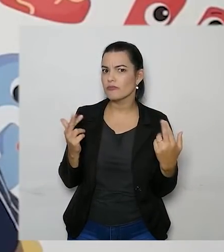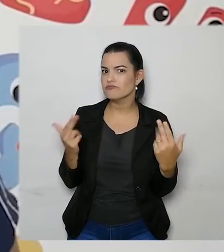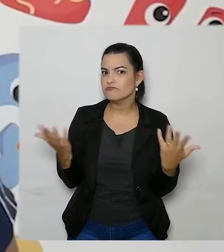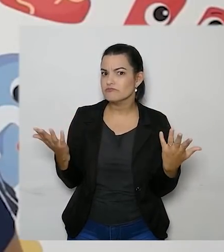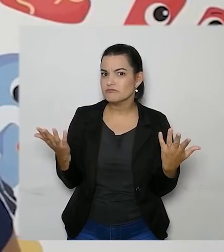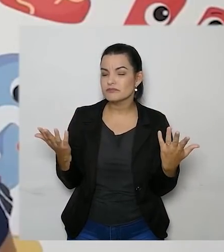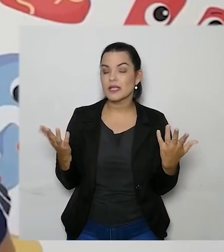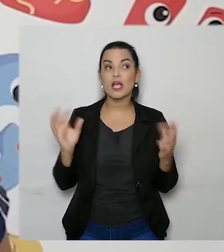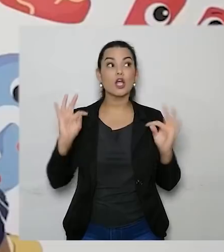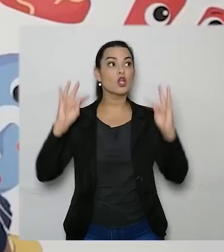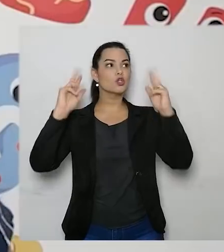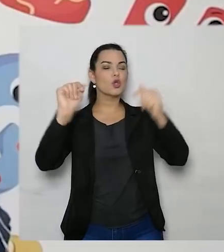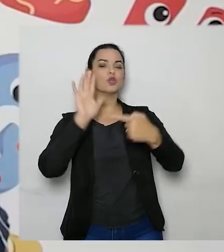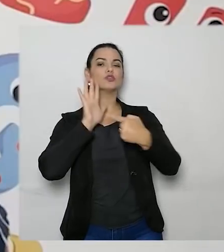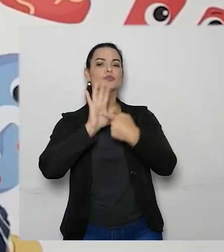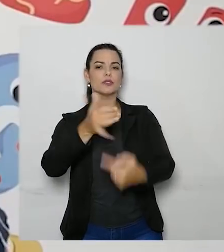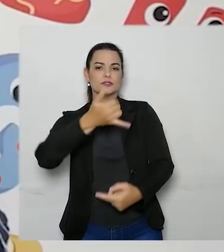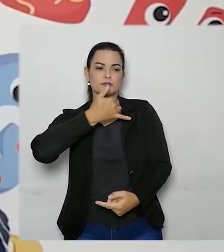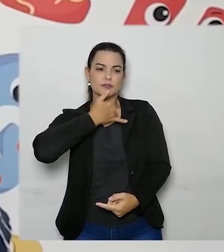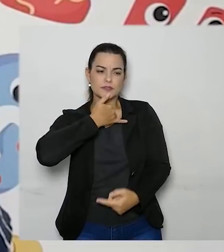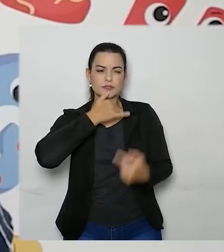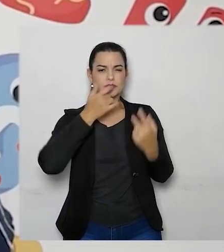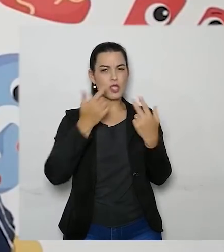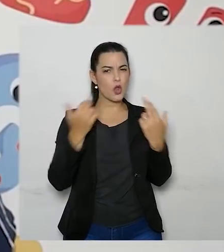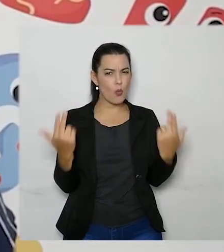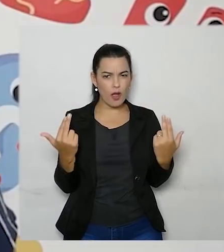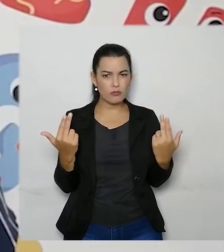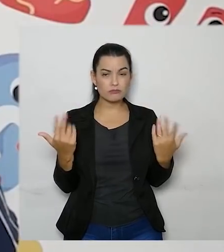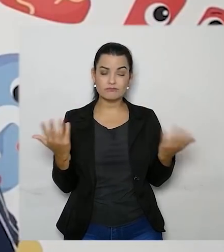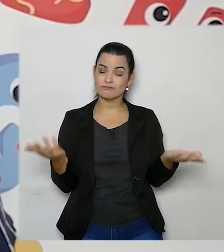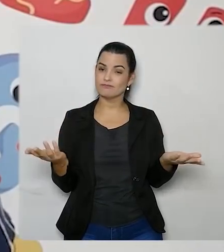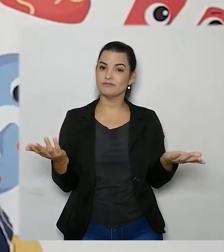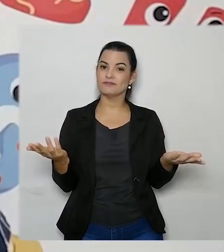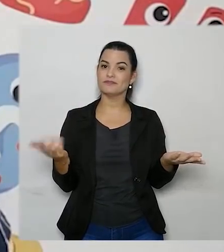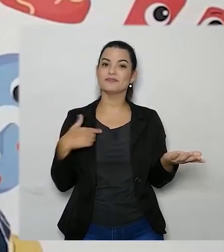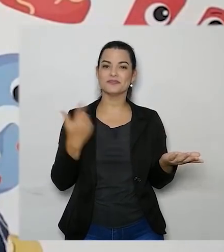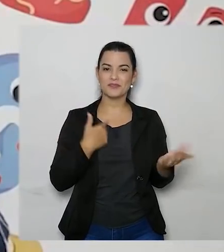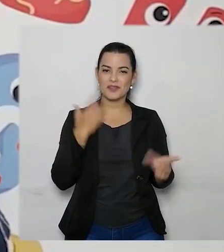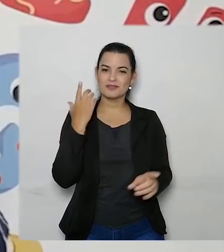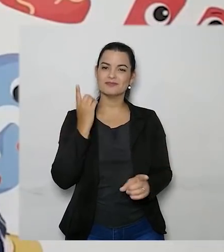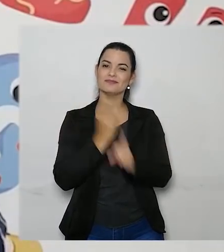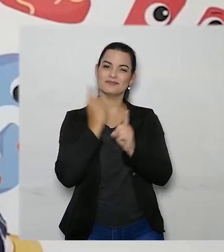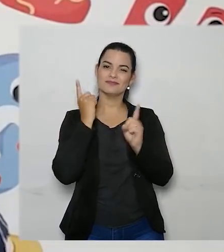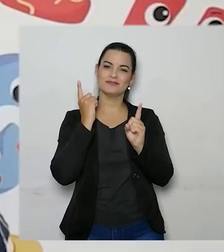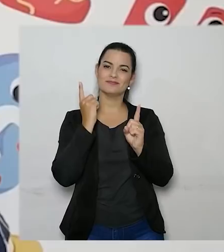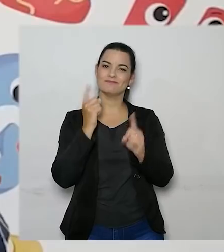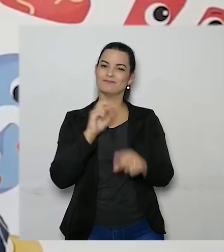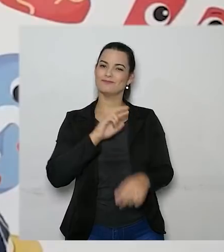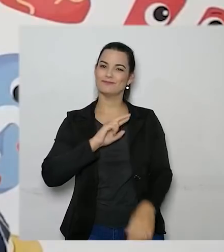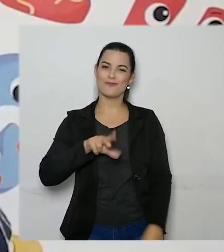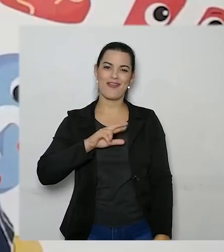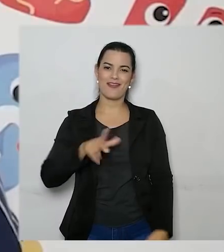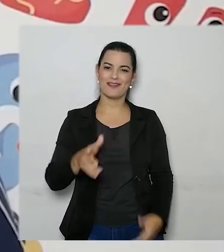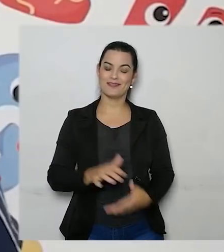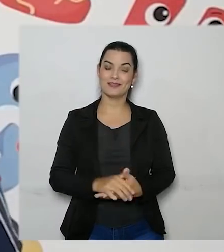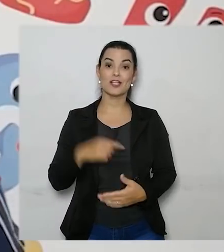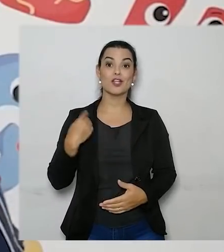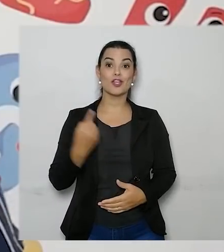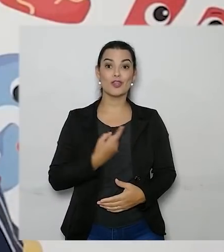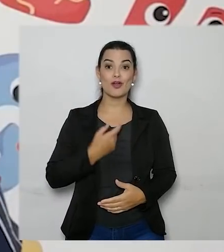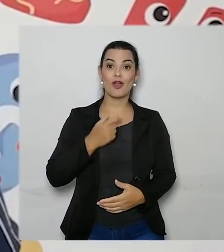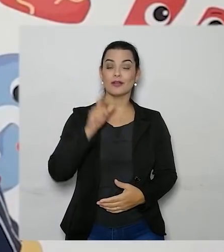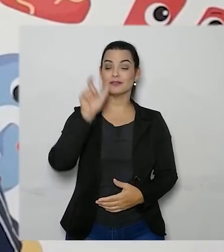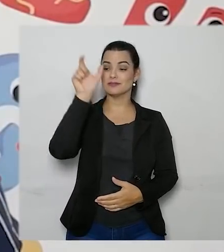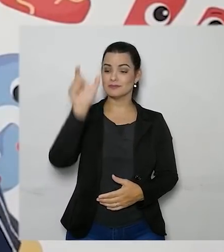externa a sua tristeza do mesmo jeito? Nós já descobrimos que não. Somos